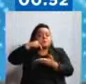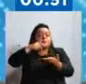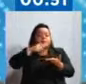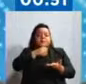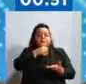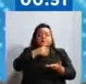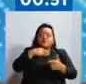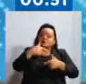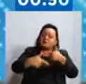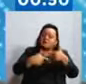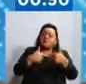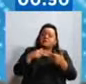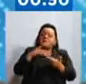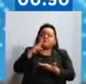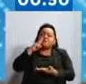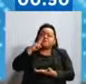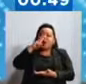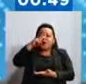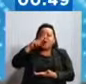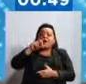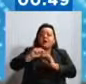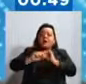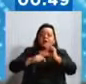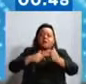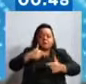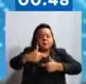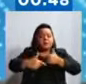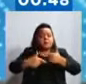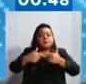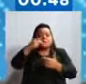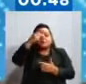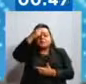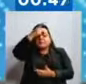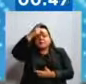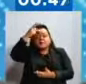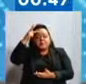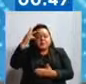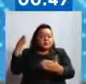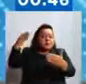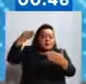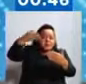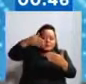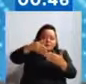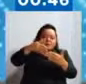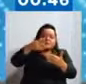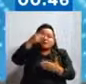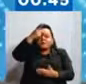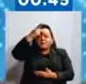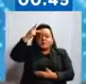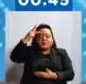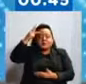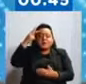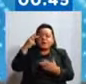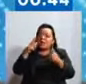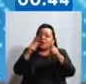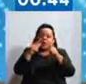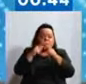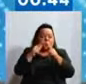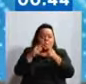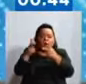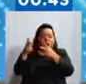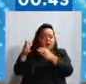trabalhar forte, trabalhando com as pessoas, diretamente com as pessoas, da mesma forma que fiz em Brasília,